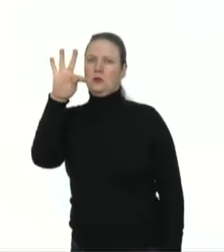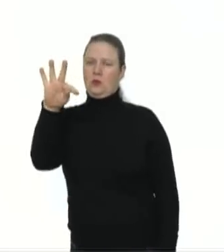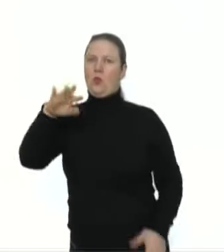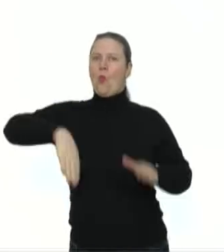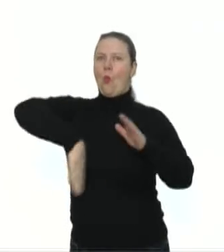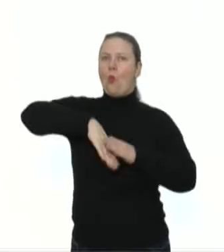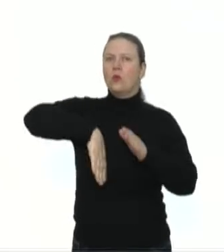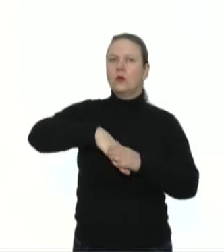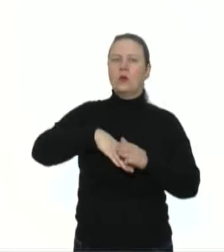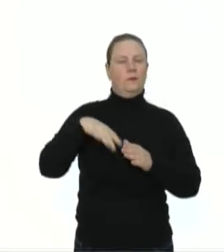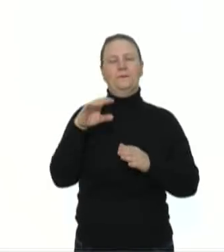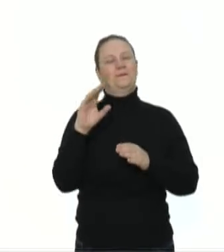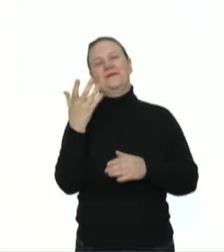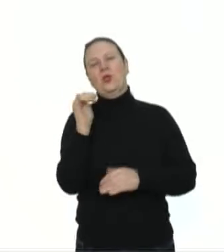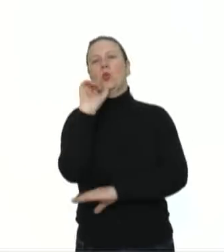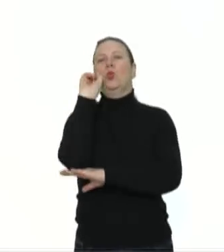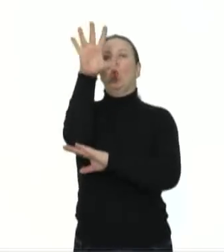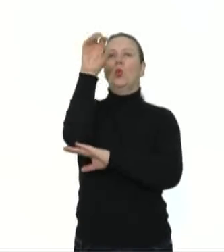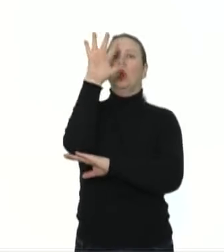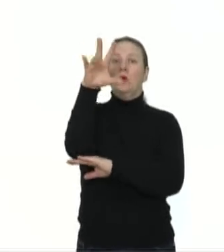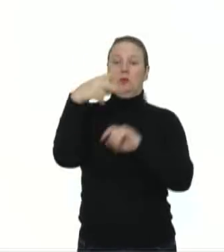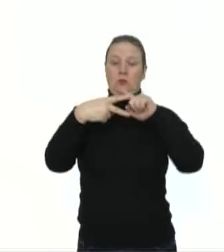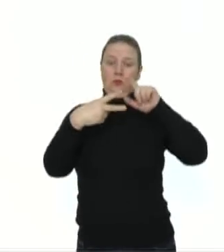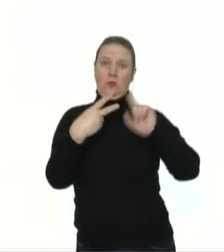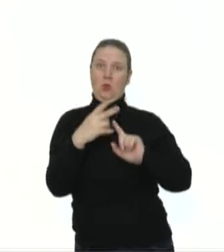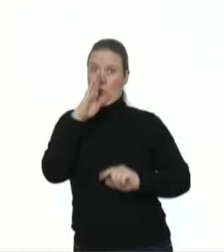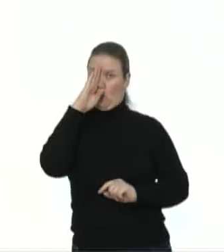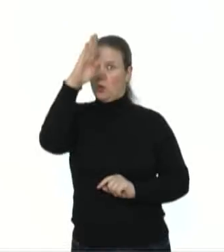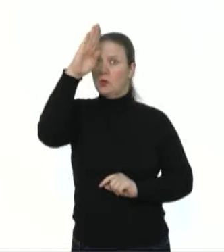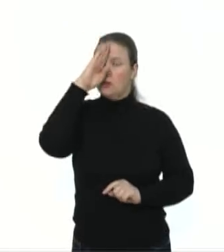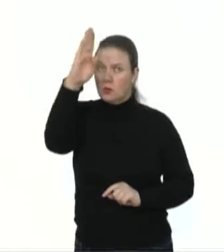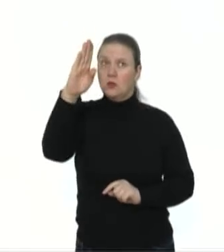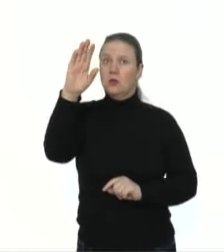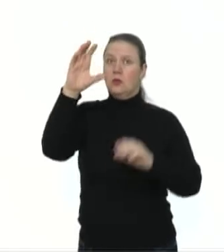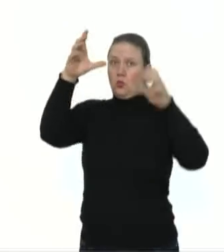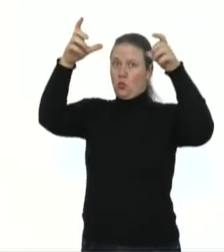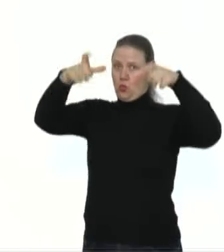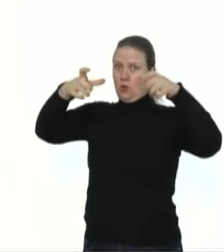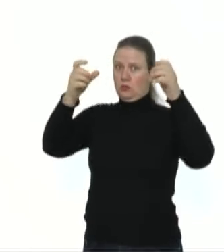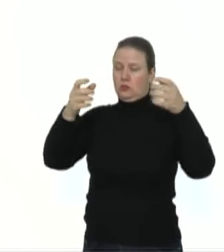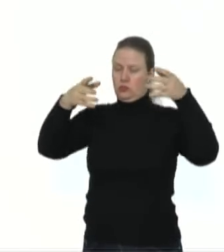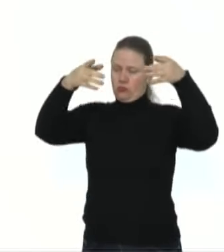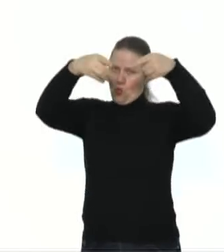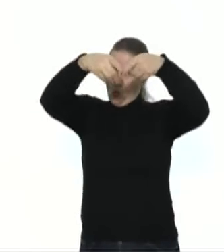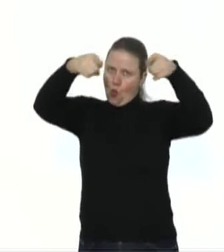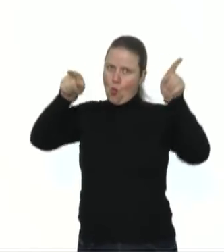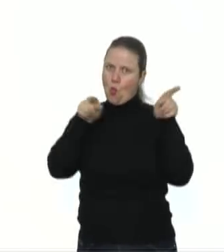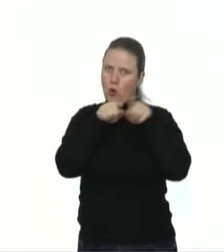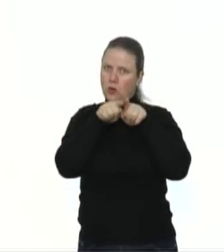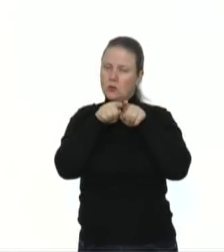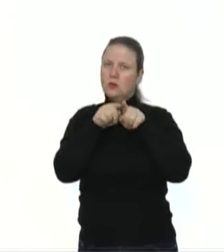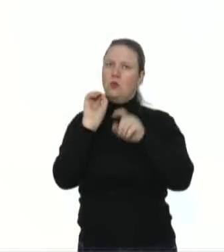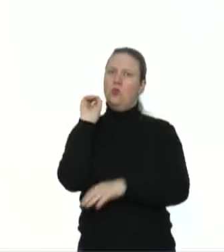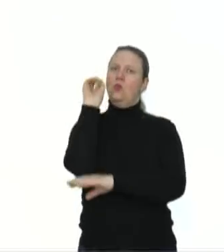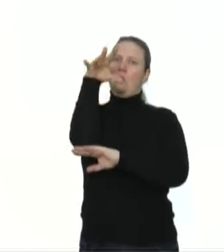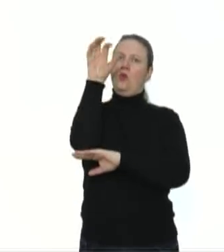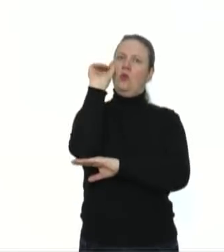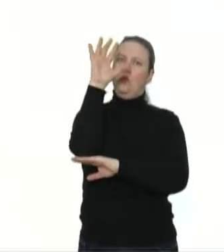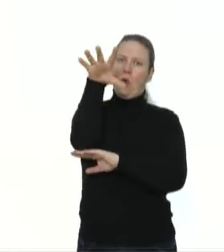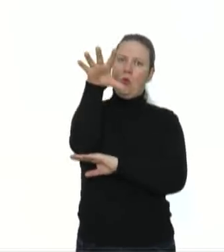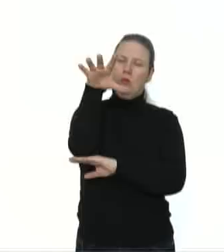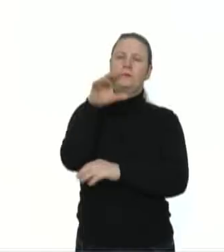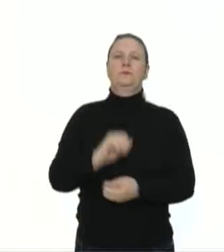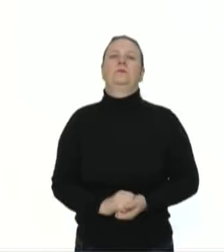relacionado com dois de seus elementos principais, a cesta, o basket, e a bola, o